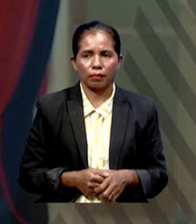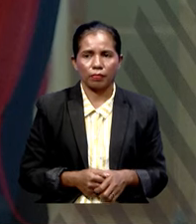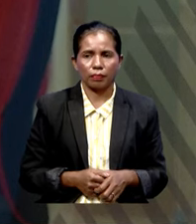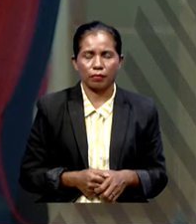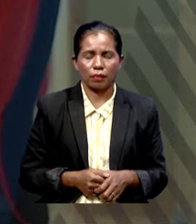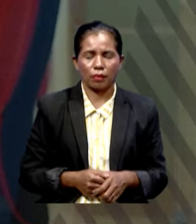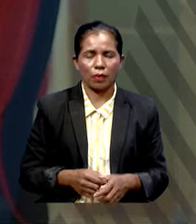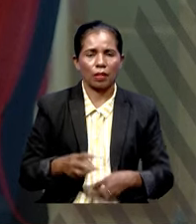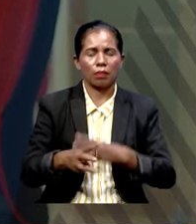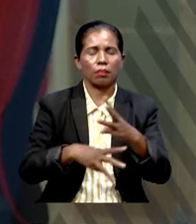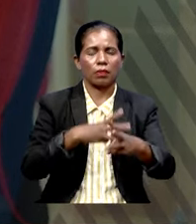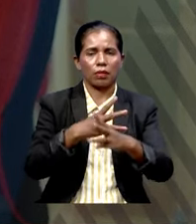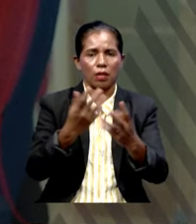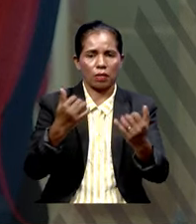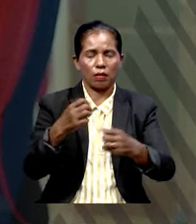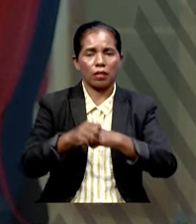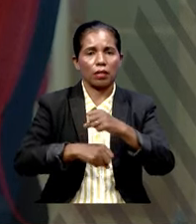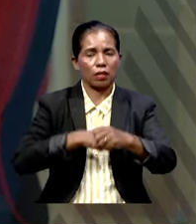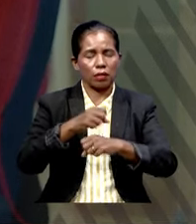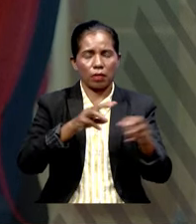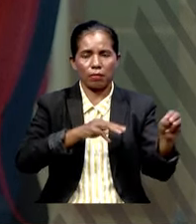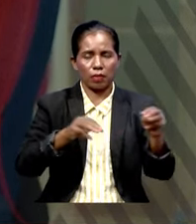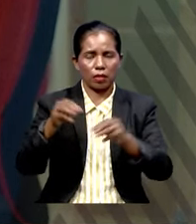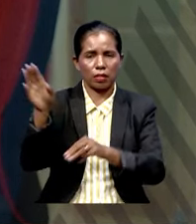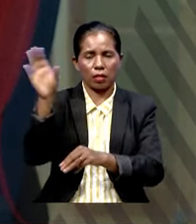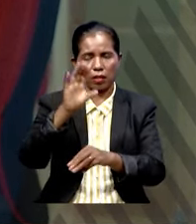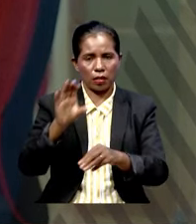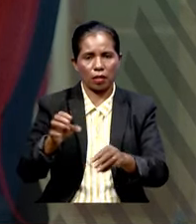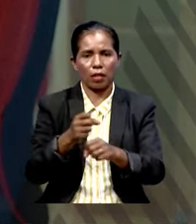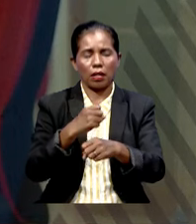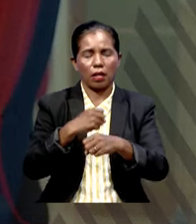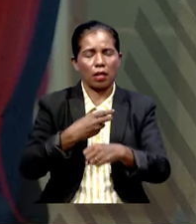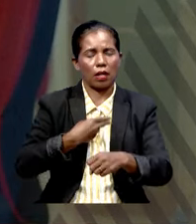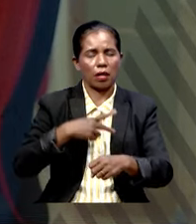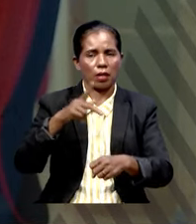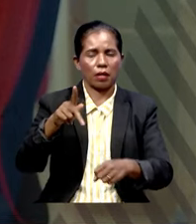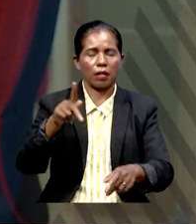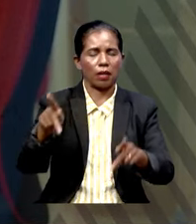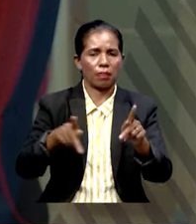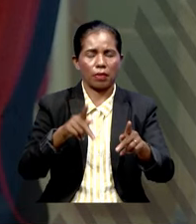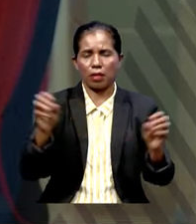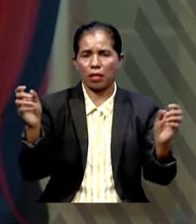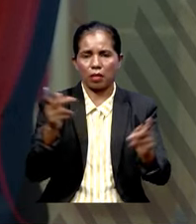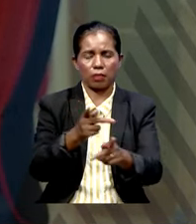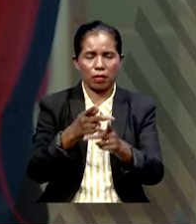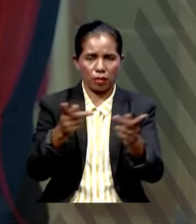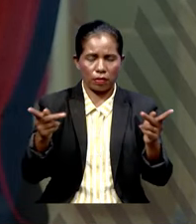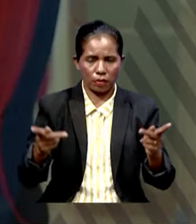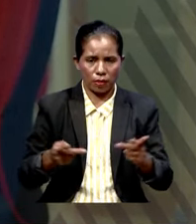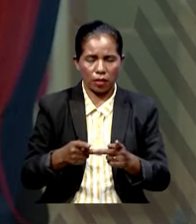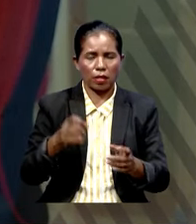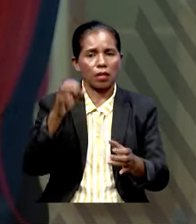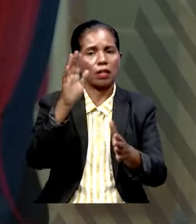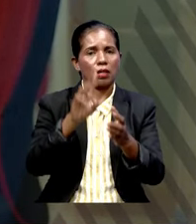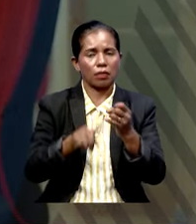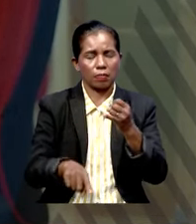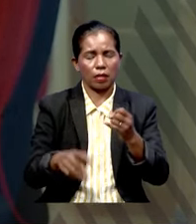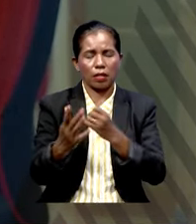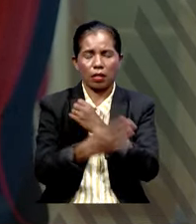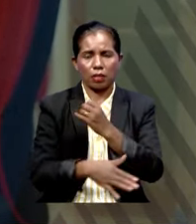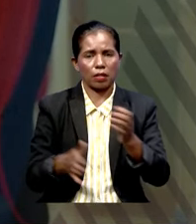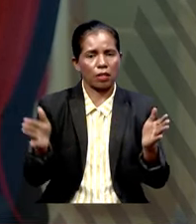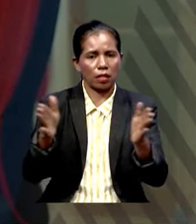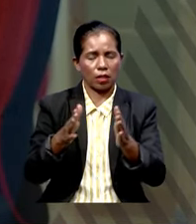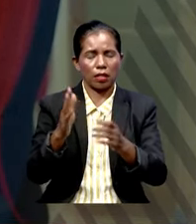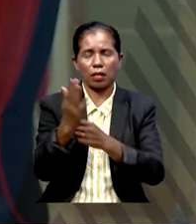mundu agora da udang sofre hela mudança climática, tamba halo ke maniang ne bela cuidado ambiente, ikus mai nação kik no nação